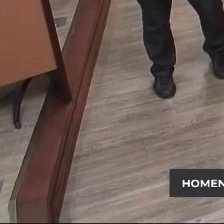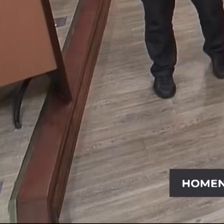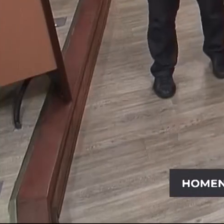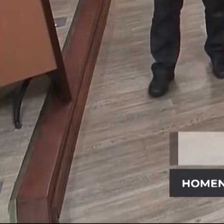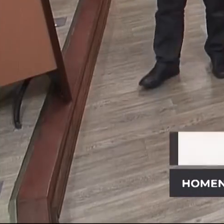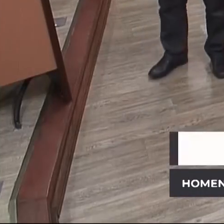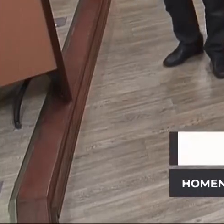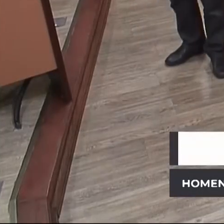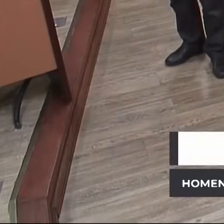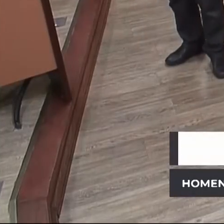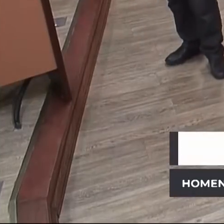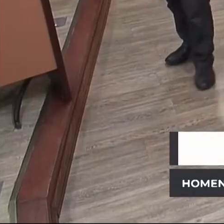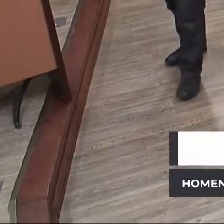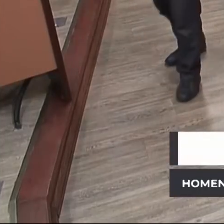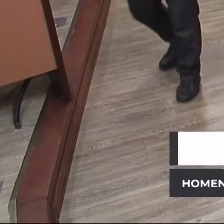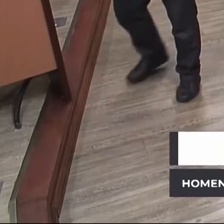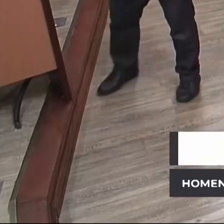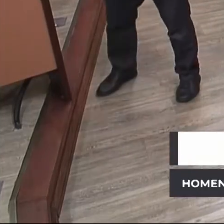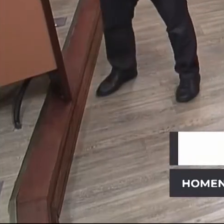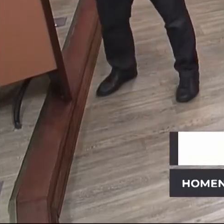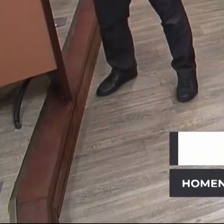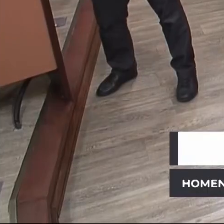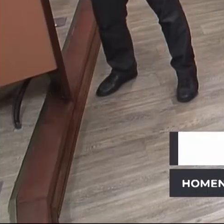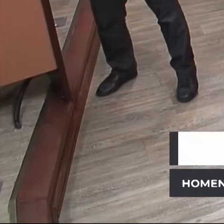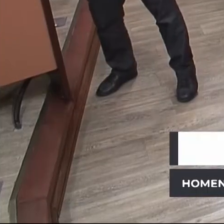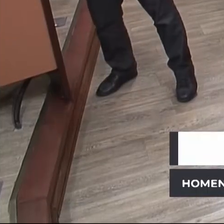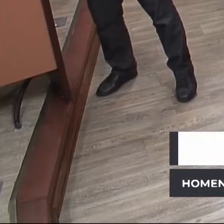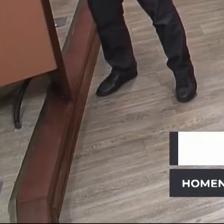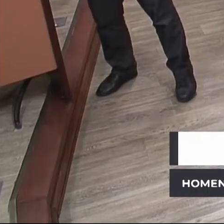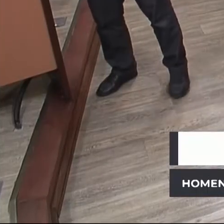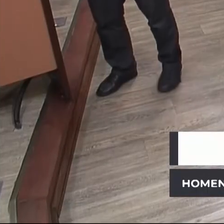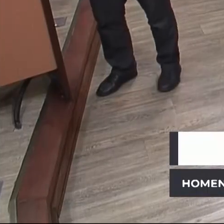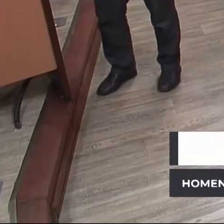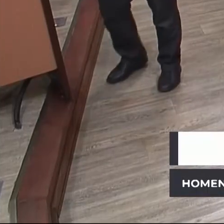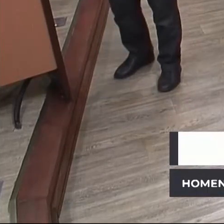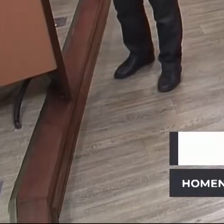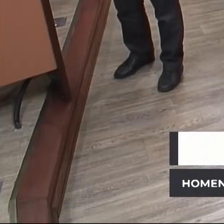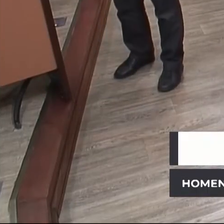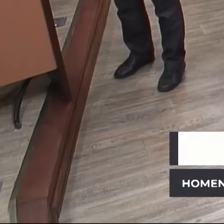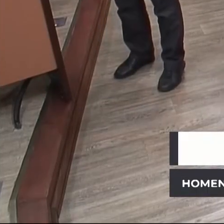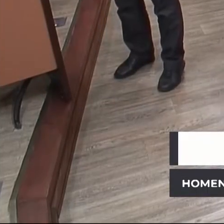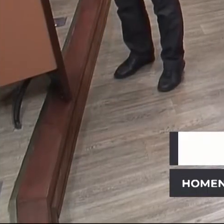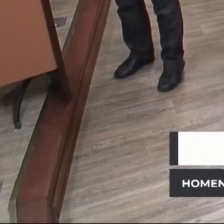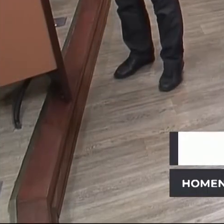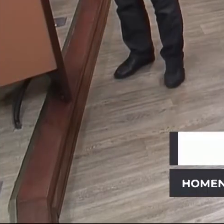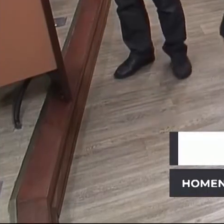Viva os 147 anos da imigração italiana! Viva!